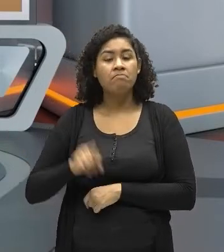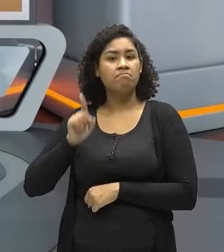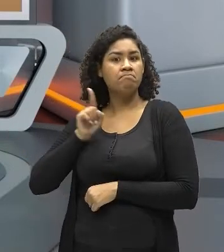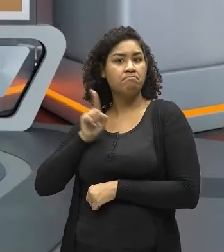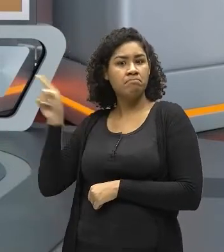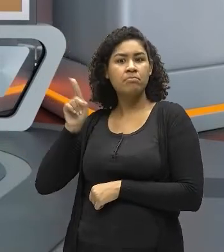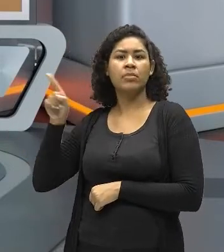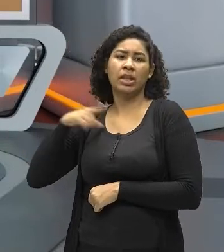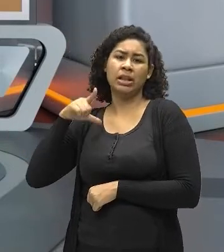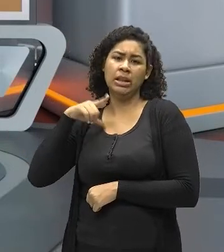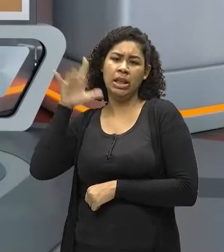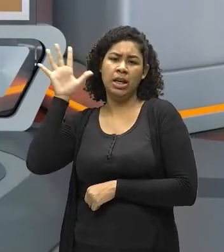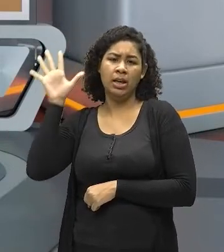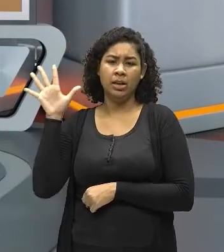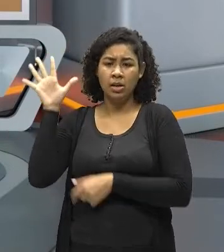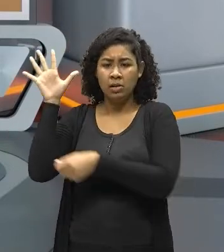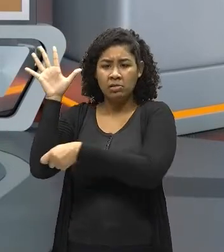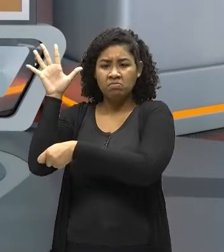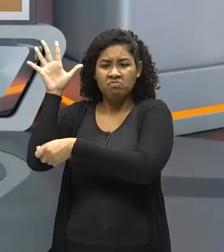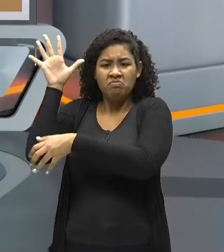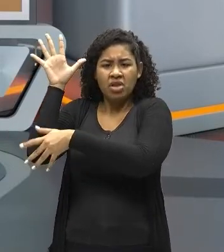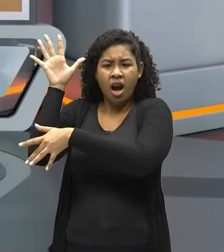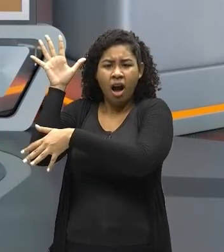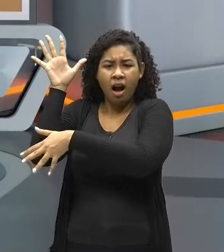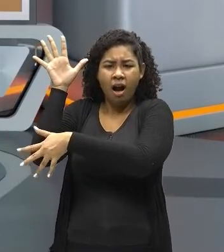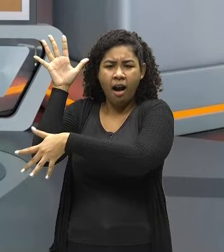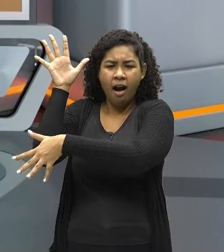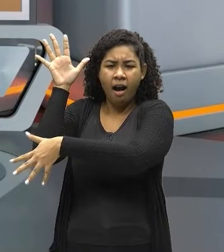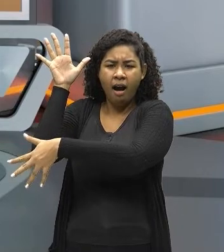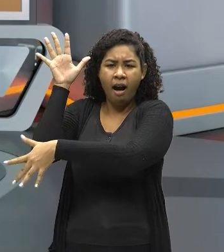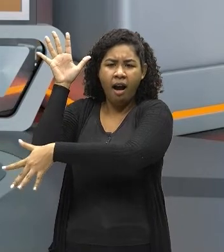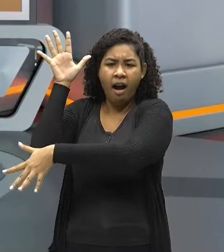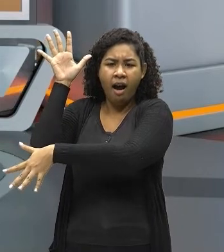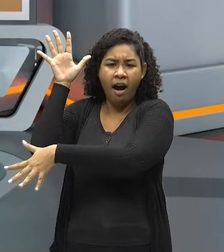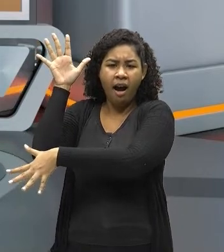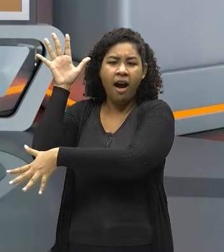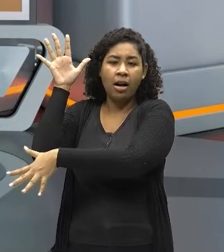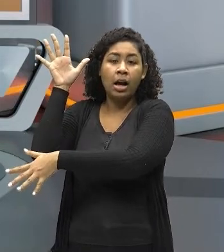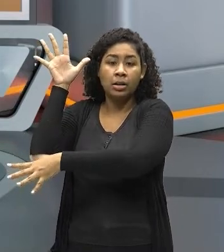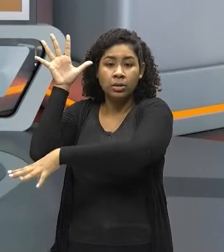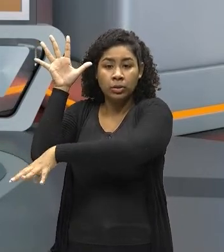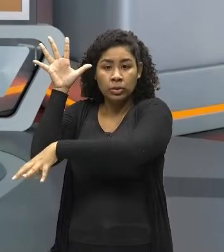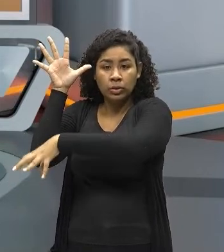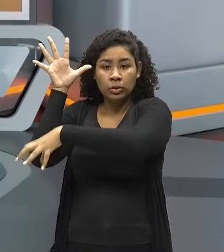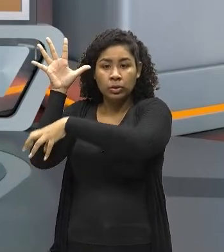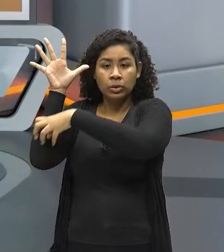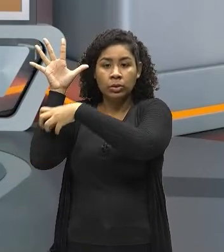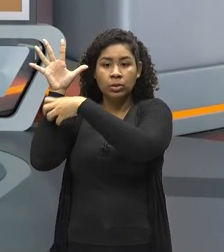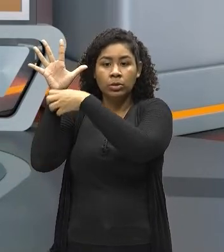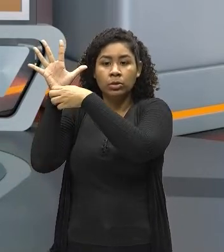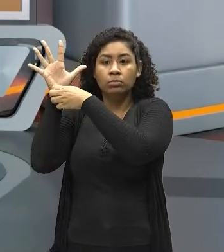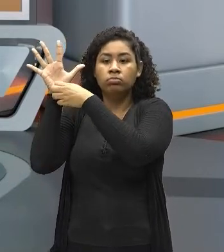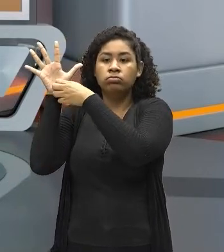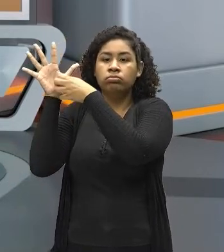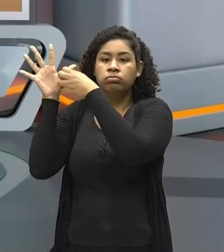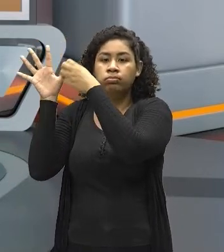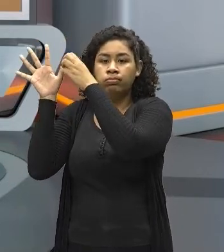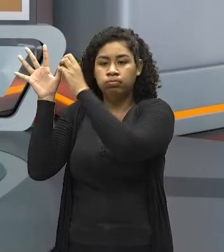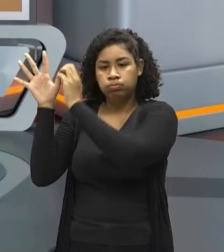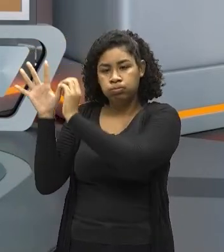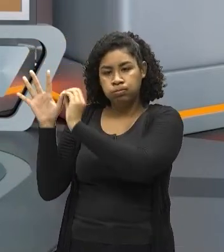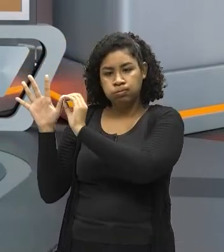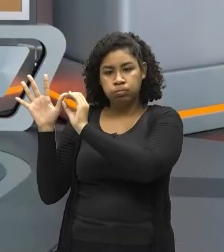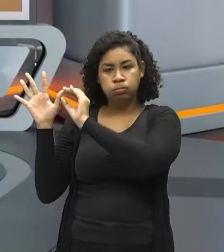esse tronco. Olha aí. E esse tronco, já florido, vai gerar também os seus frutos. E